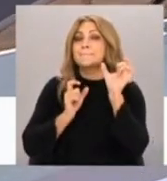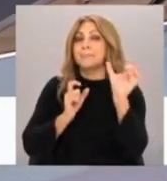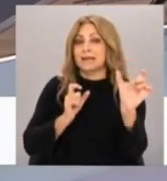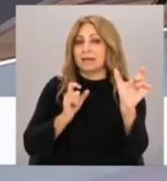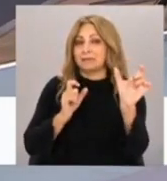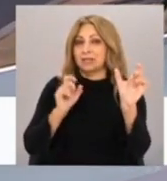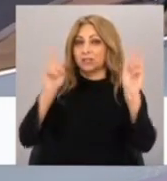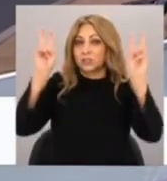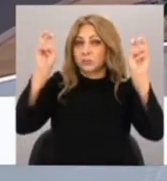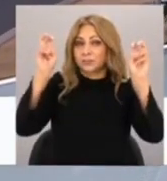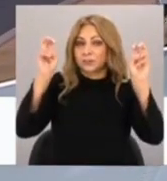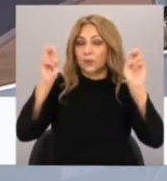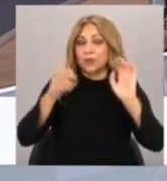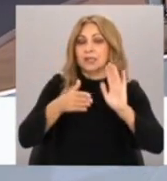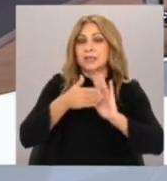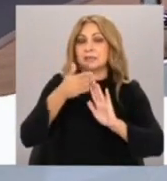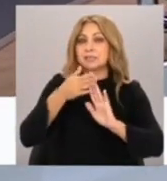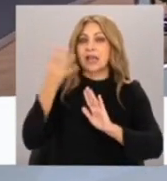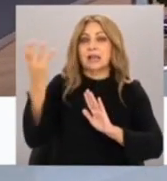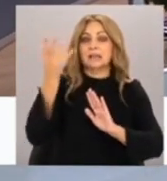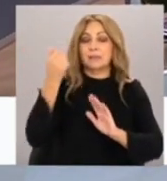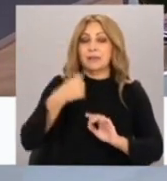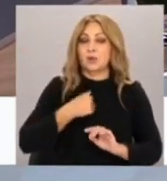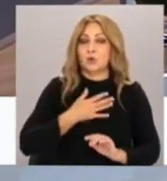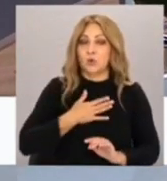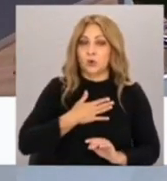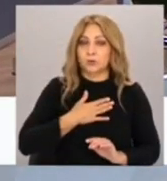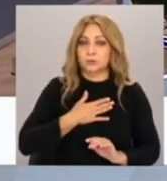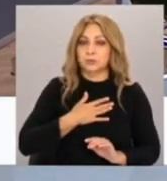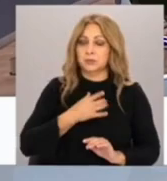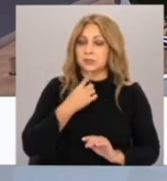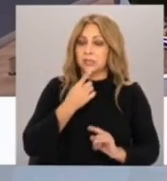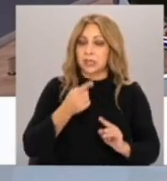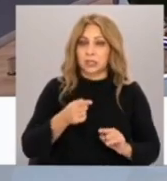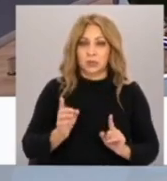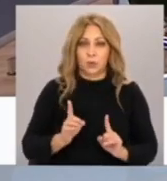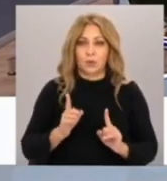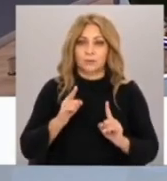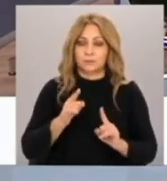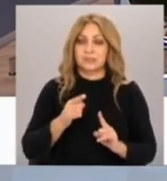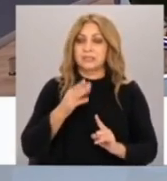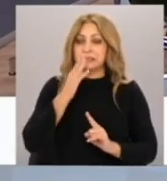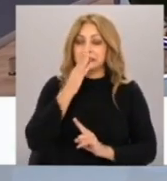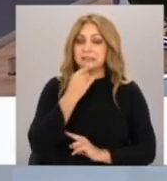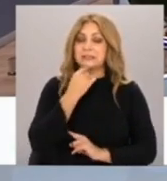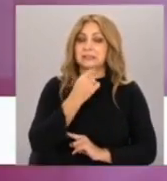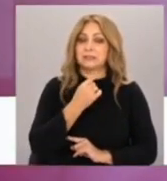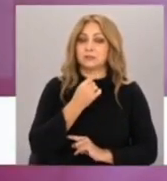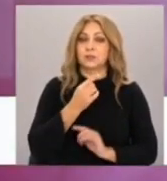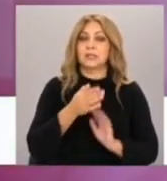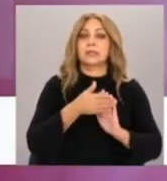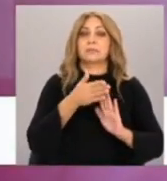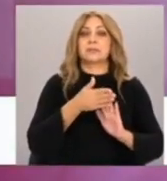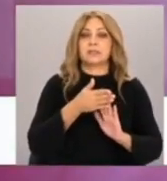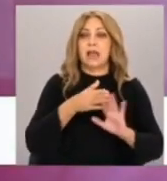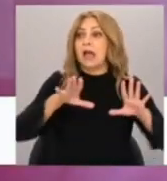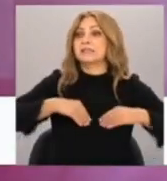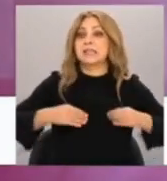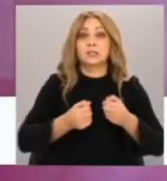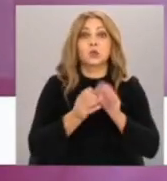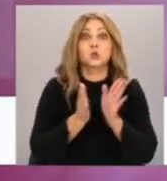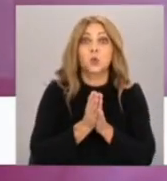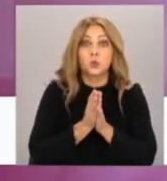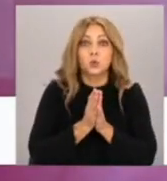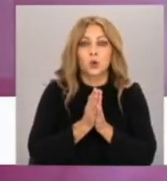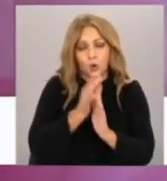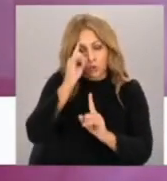Não gostas pessoa emergência por isso que em Essência nós tendemos a aceitar todas as funções que boa são mais parecem